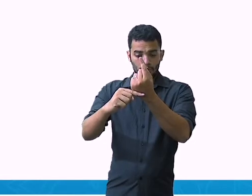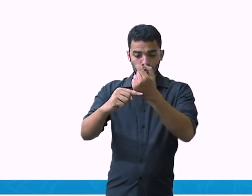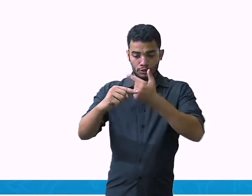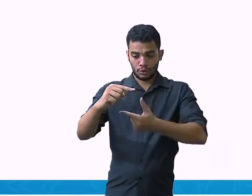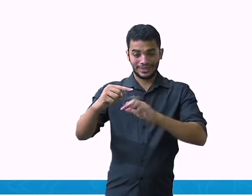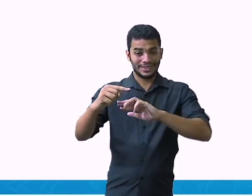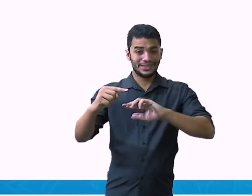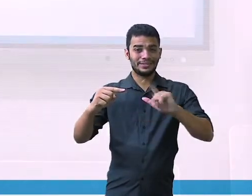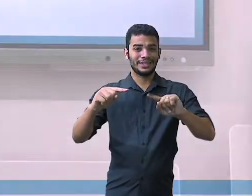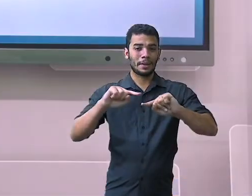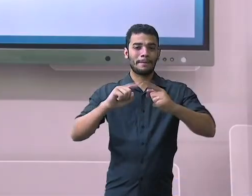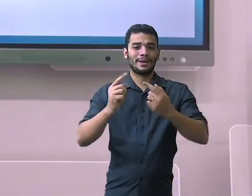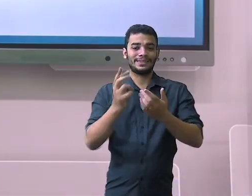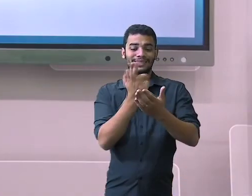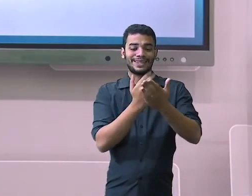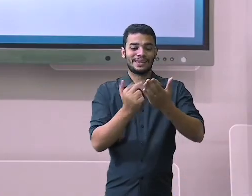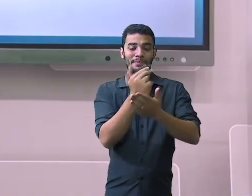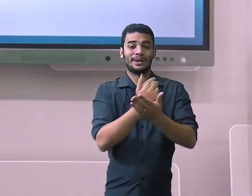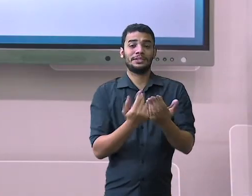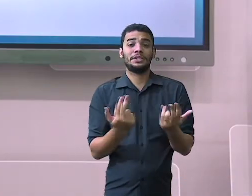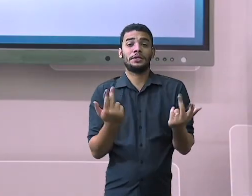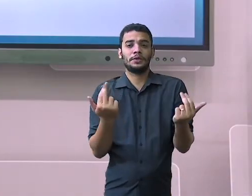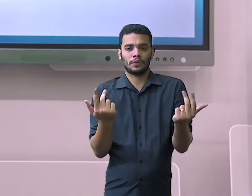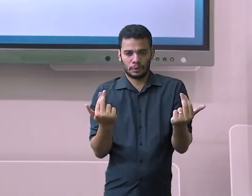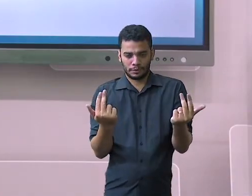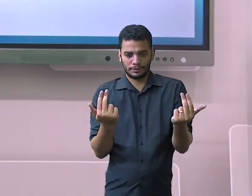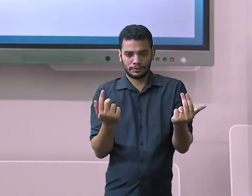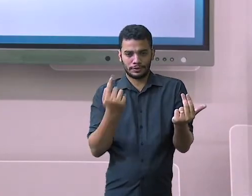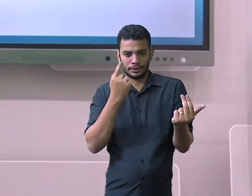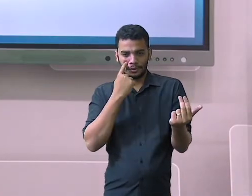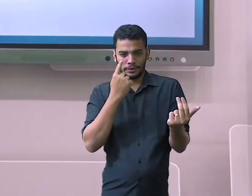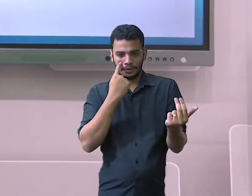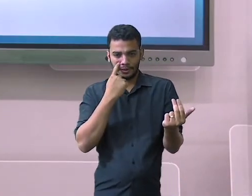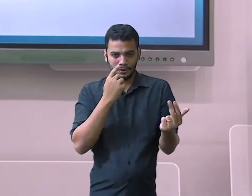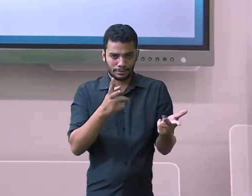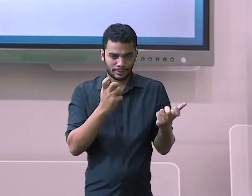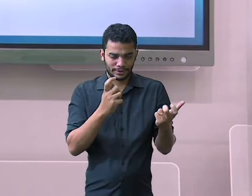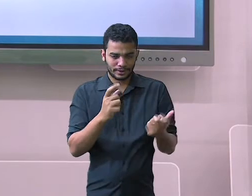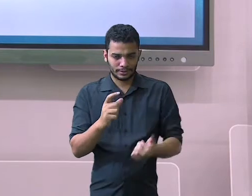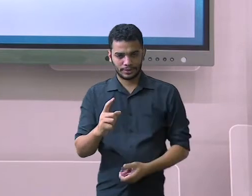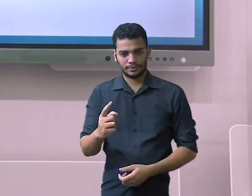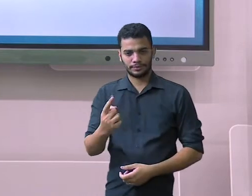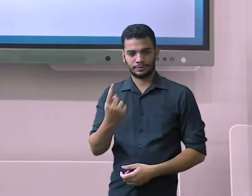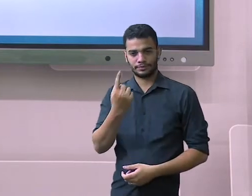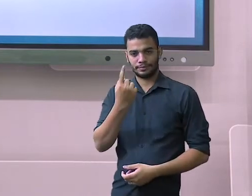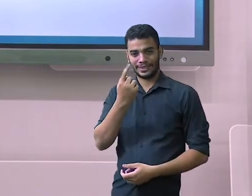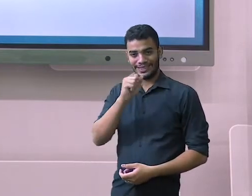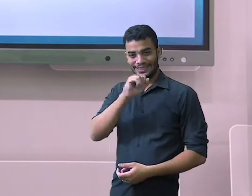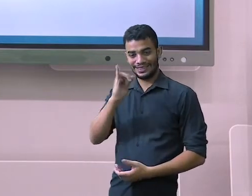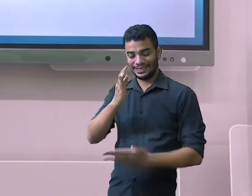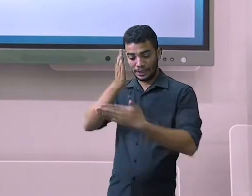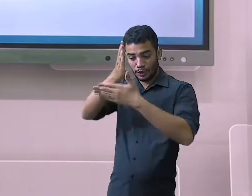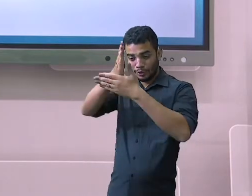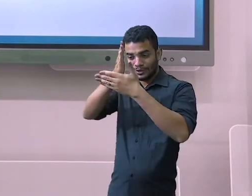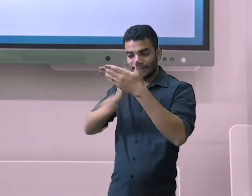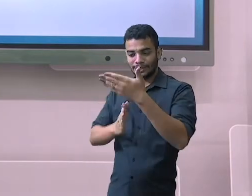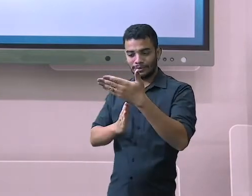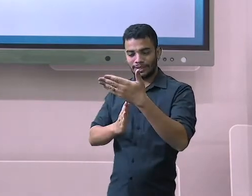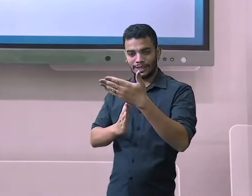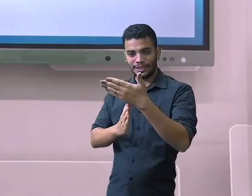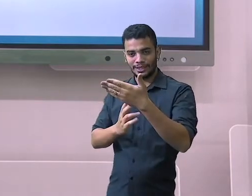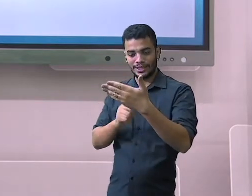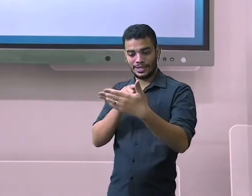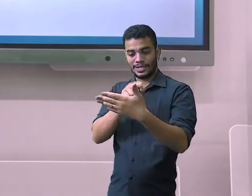no 1/2 para o 2/4, se você colocar uma régua aqui no meio, olha, você vai ver que tanto eu tendo feito só